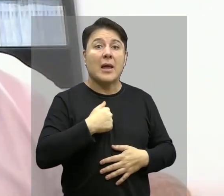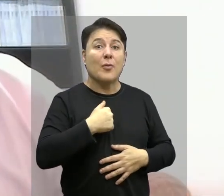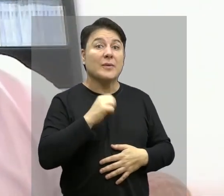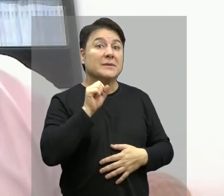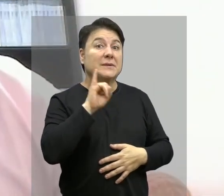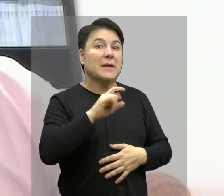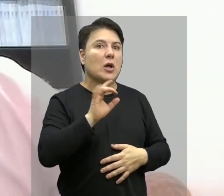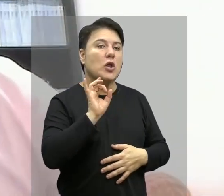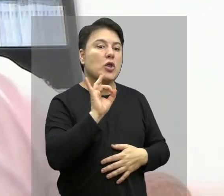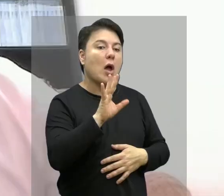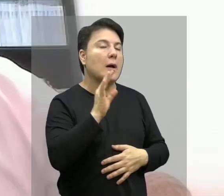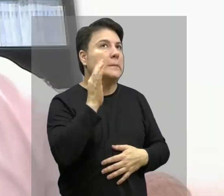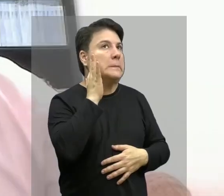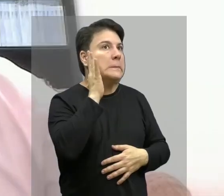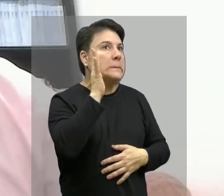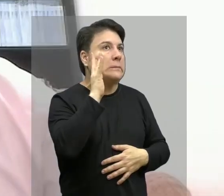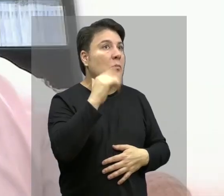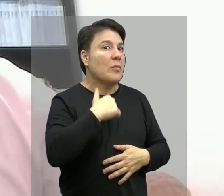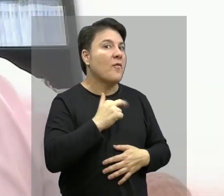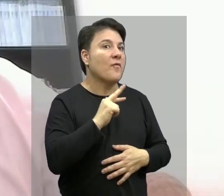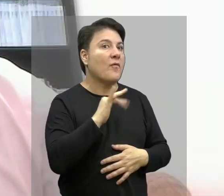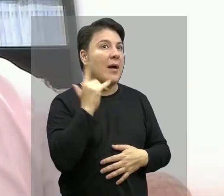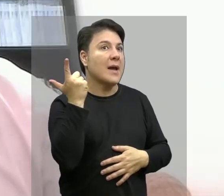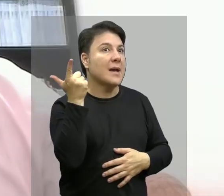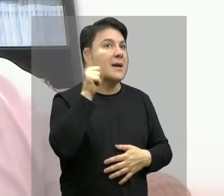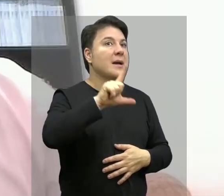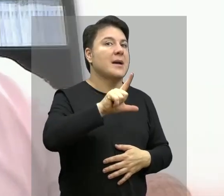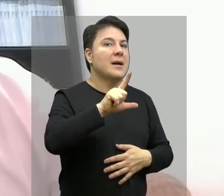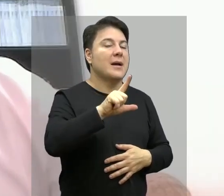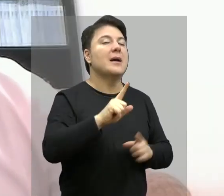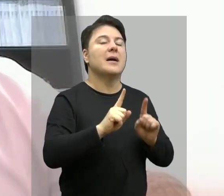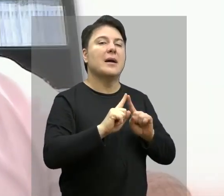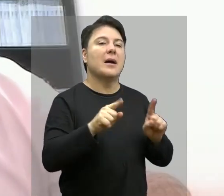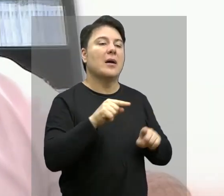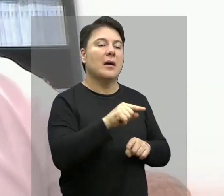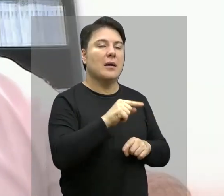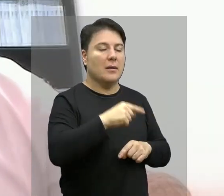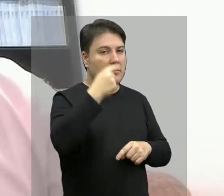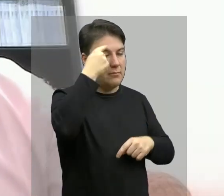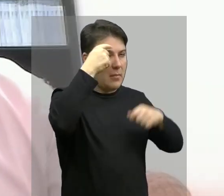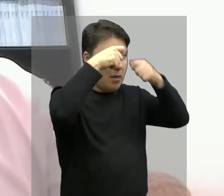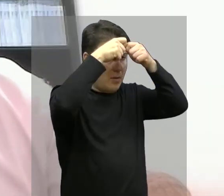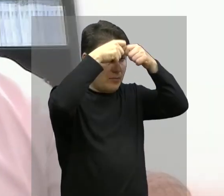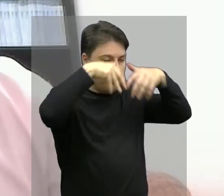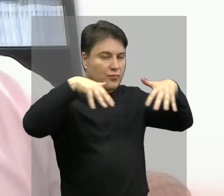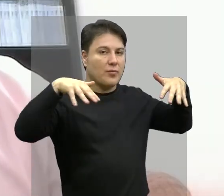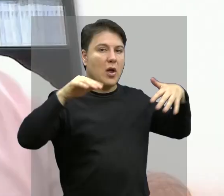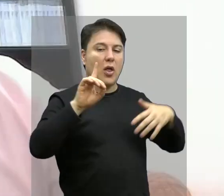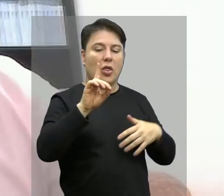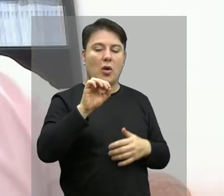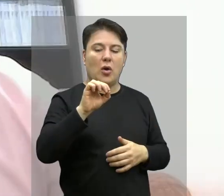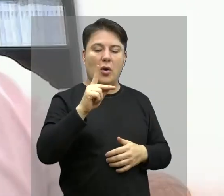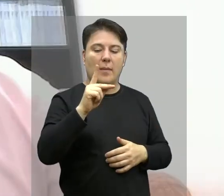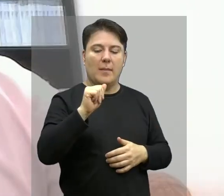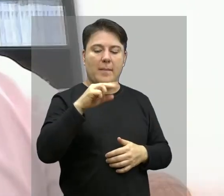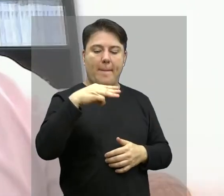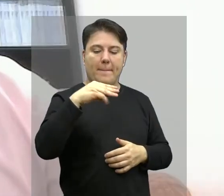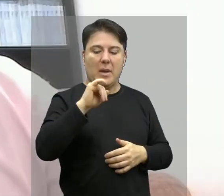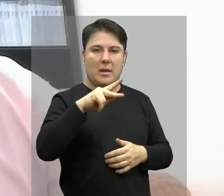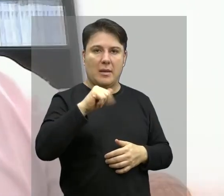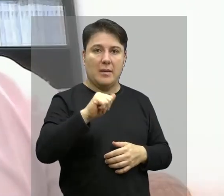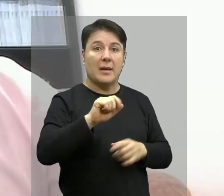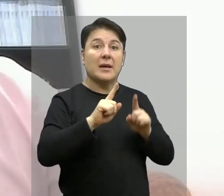de gratificação que o cérebro, né, nosso sistema dopaminérgico já vai entrar em ação. Então é o ato